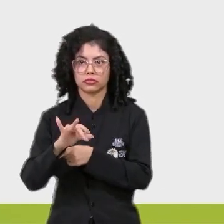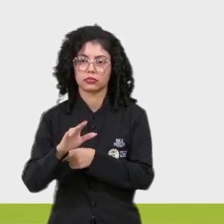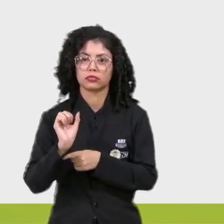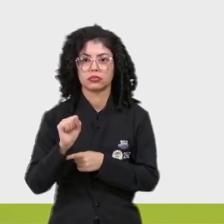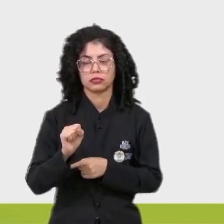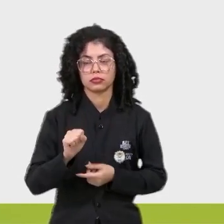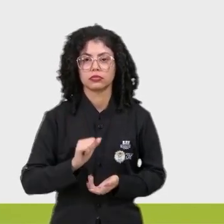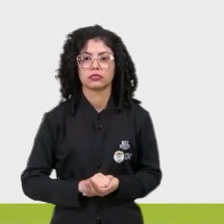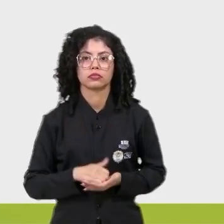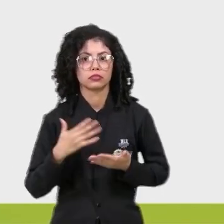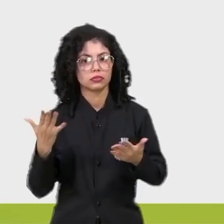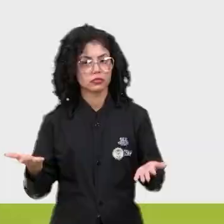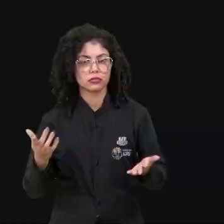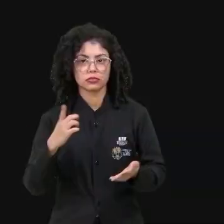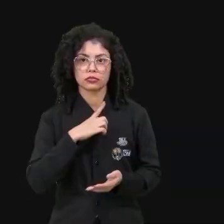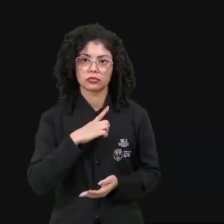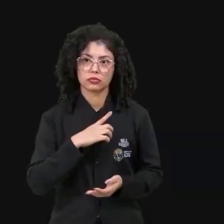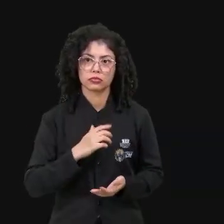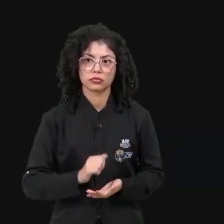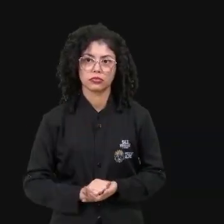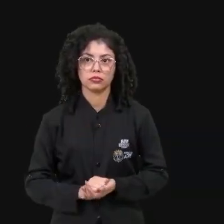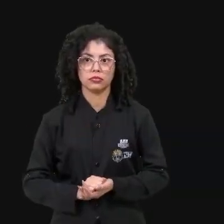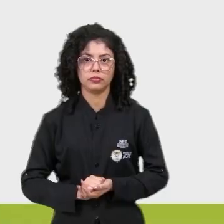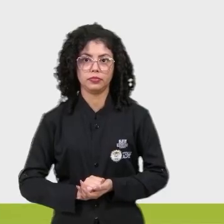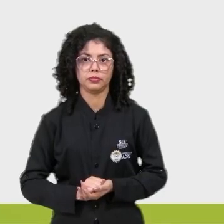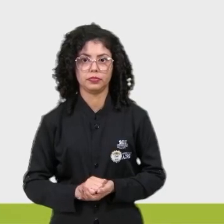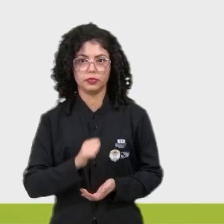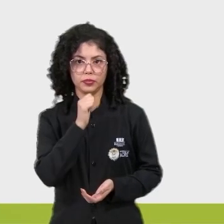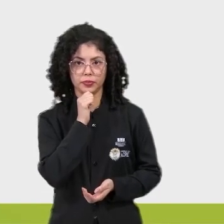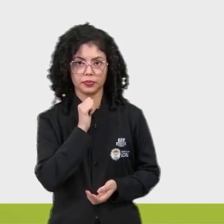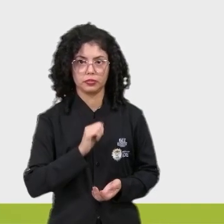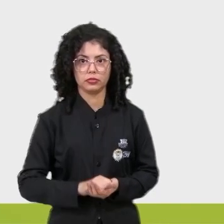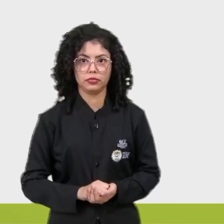Sim. Nós temos aqui a articulação das redes